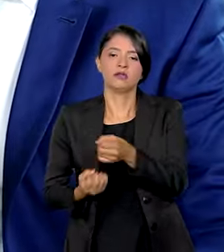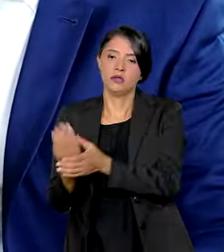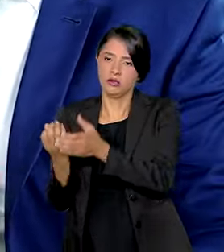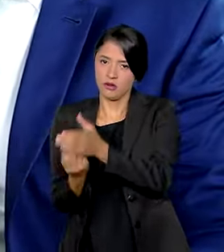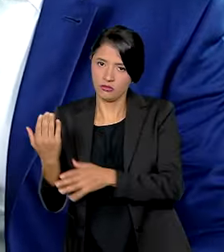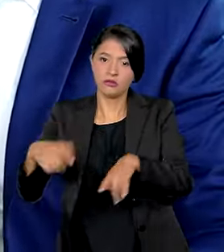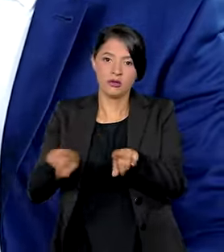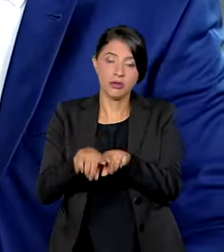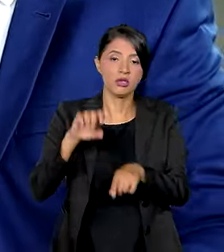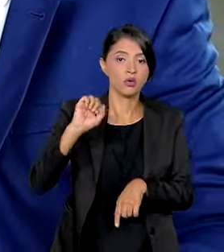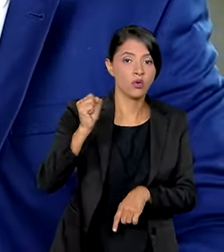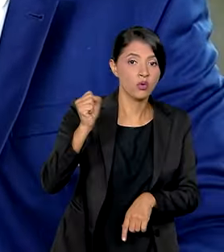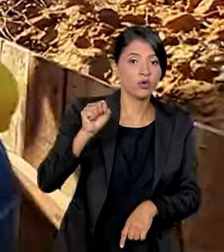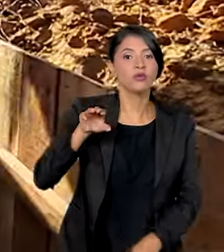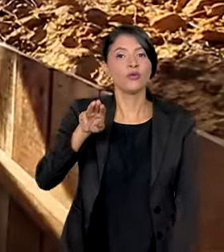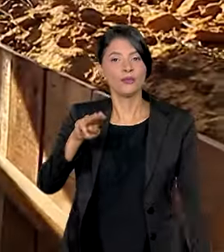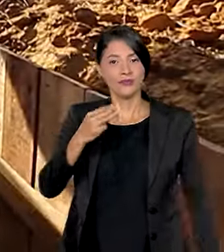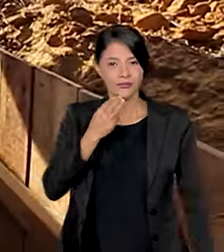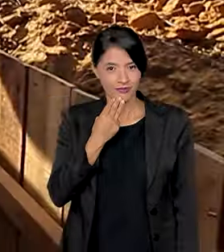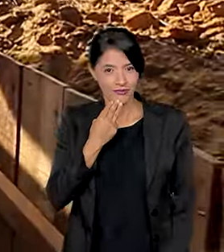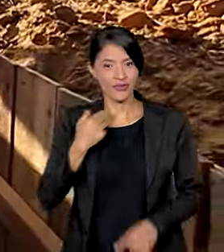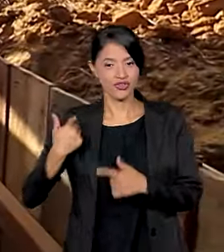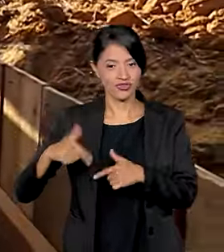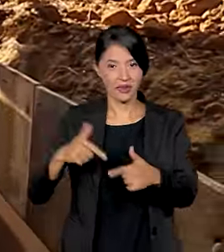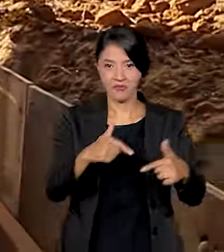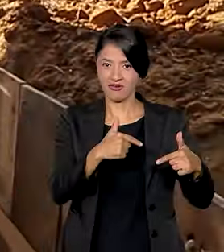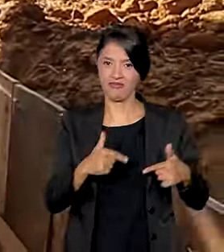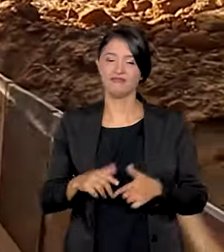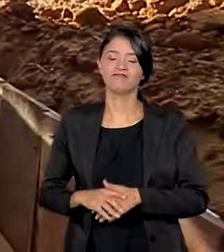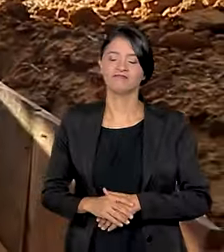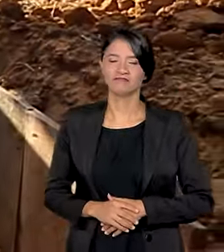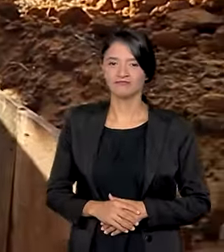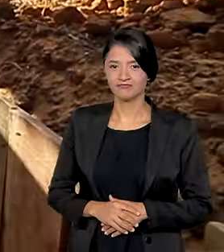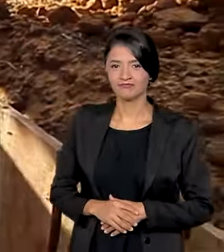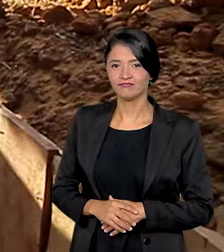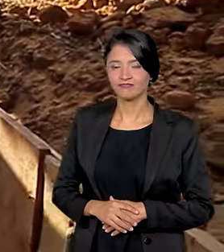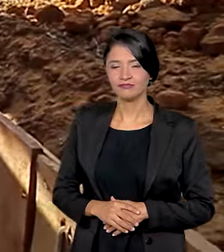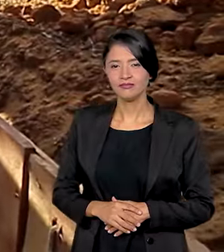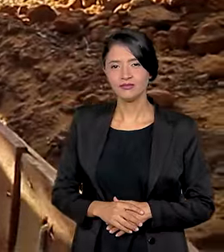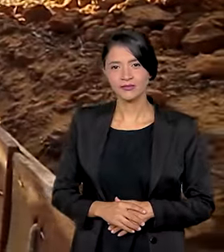gerados direto e indiretamente cerca de 8 milhões de empregos direto e indiretos.